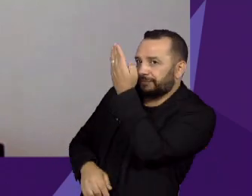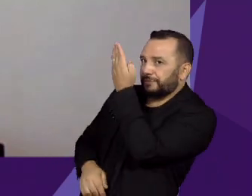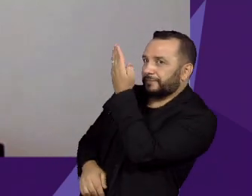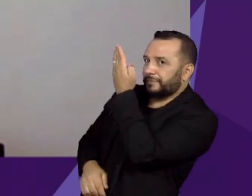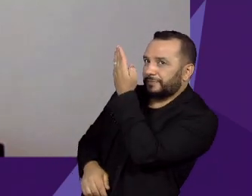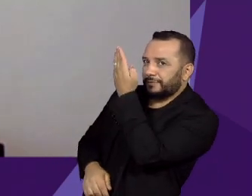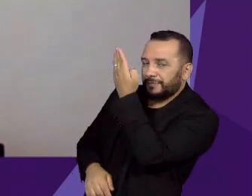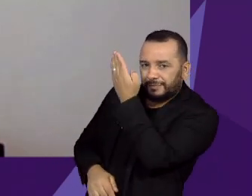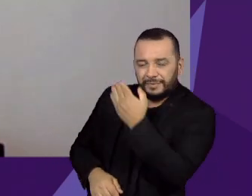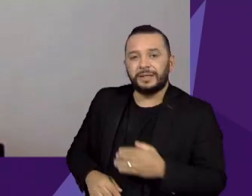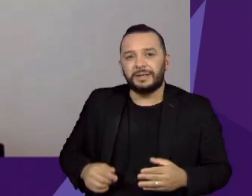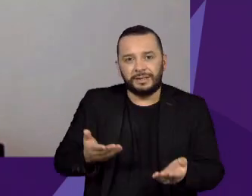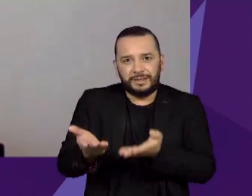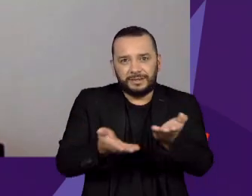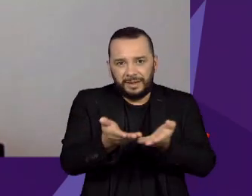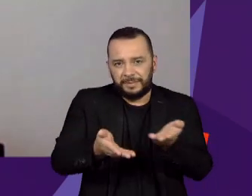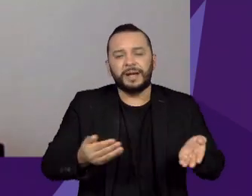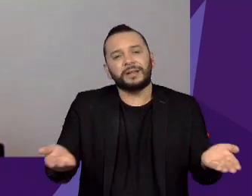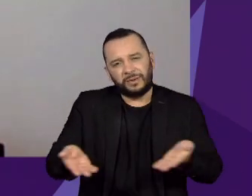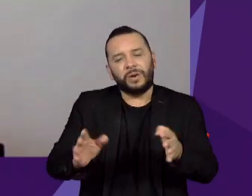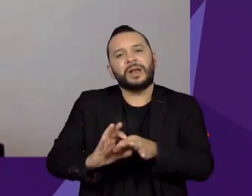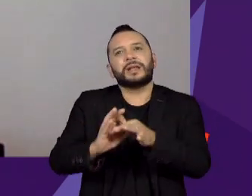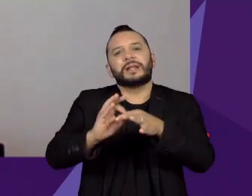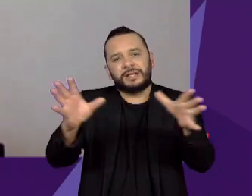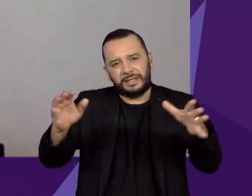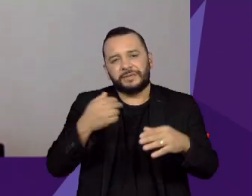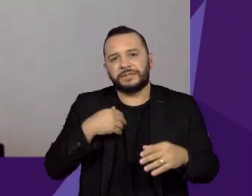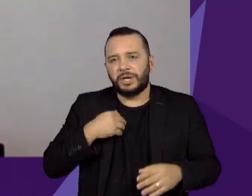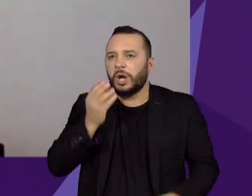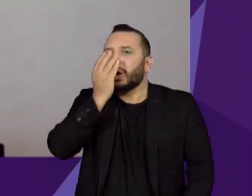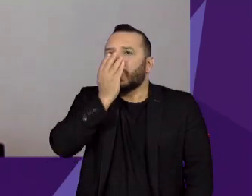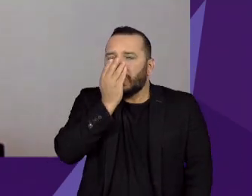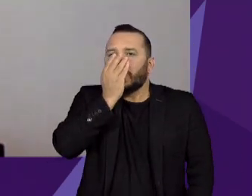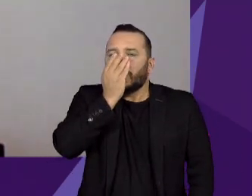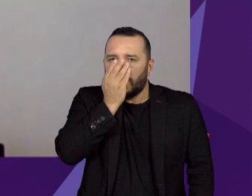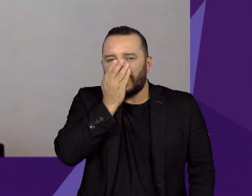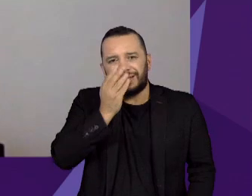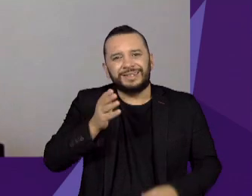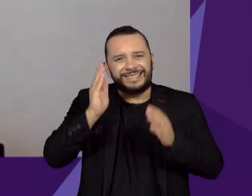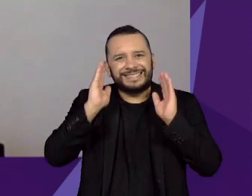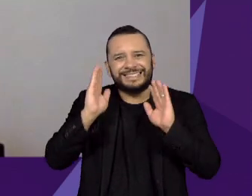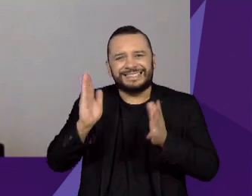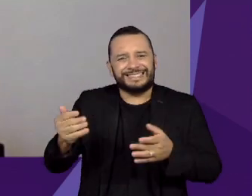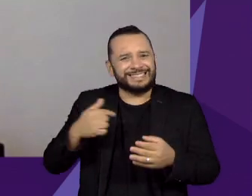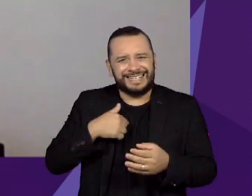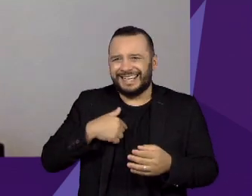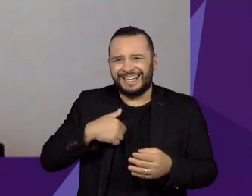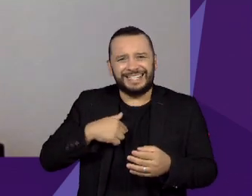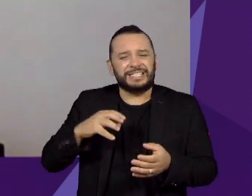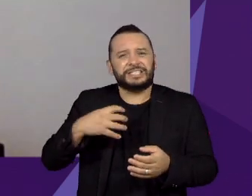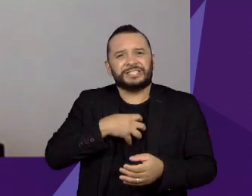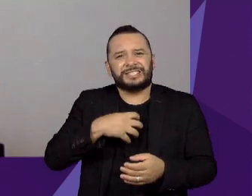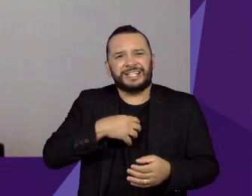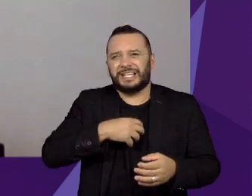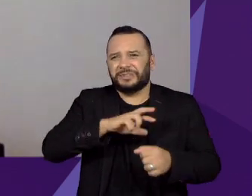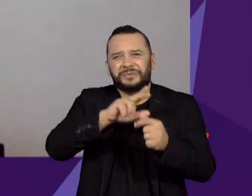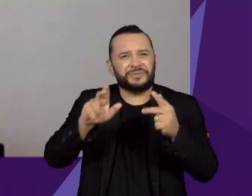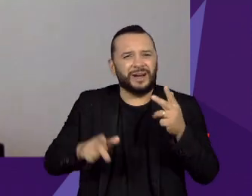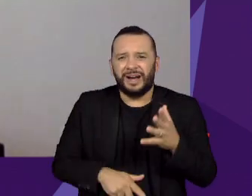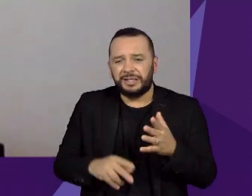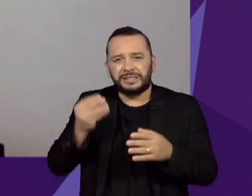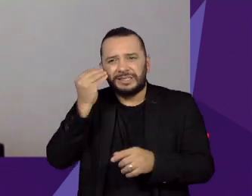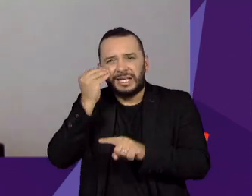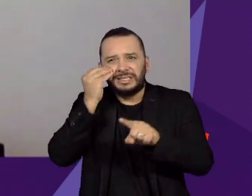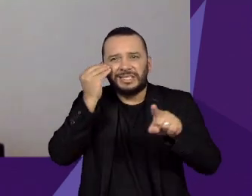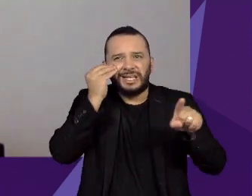tanto contra a ozonioterapia, agora o pessoal está usando ozônio via retal, endovenoso. Está uma farmácia dos horrores aí na